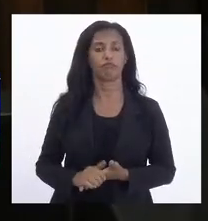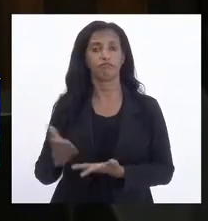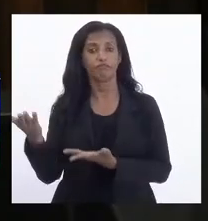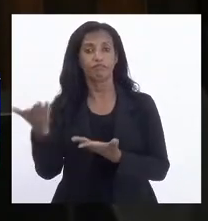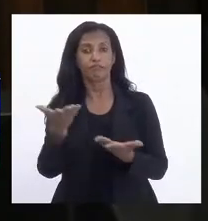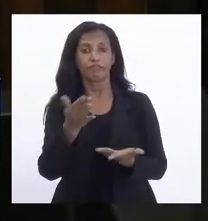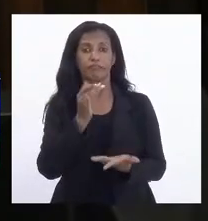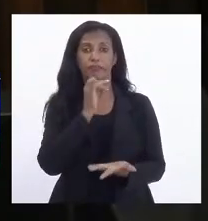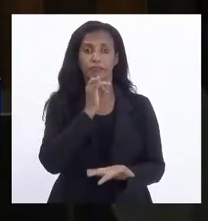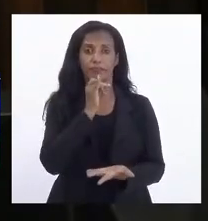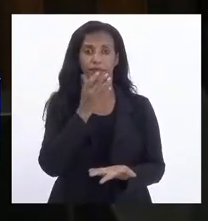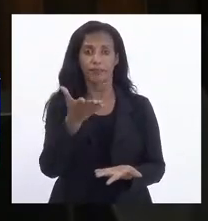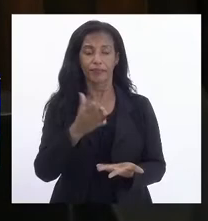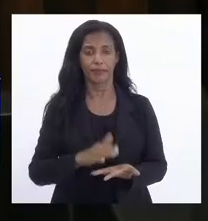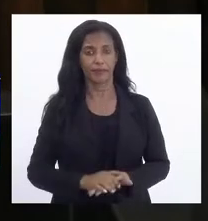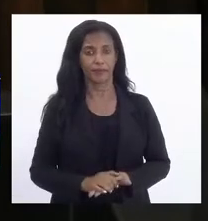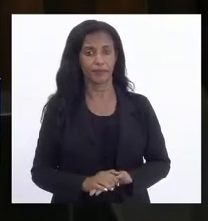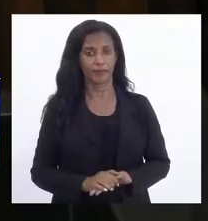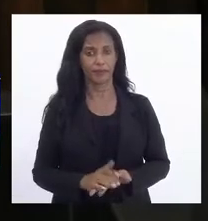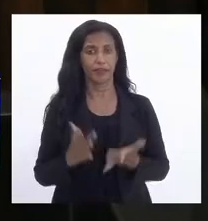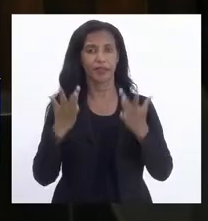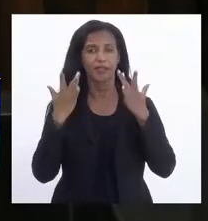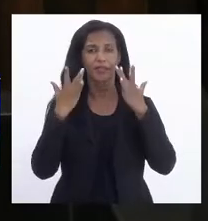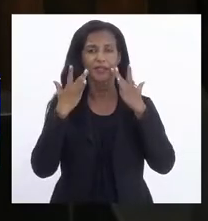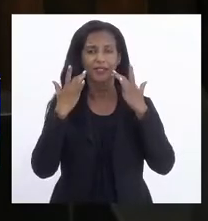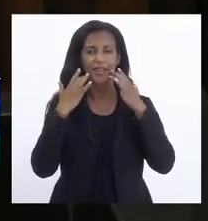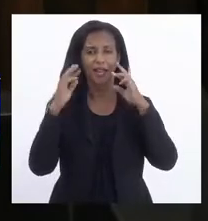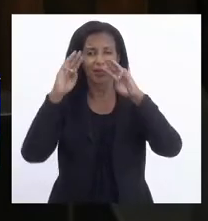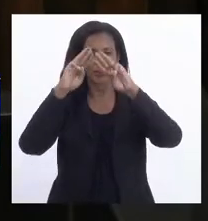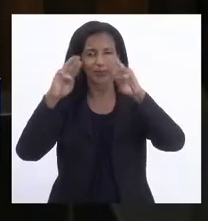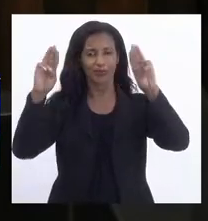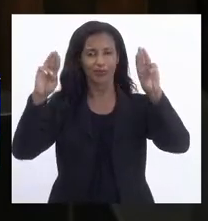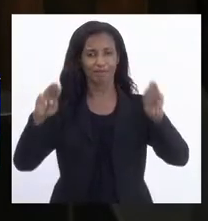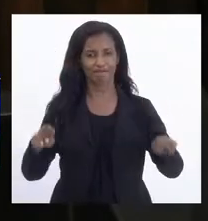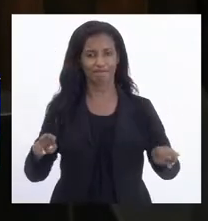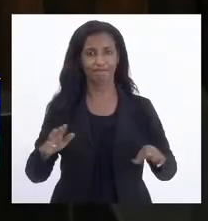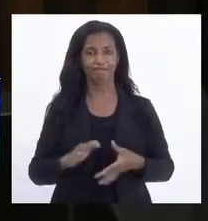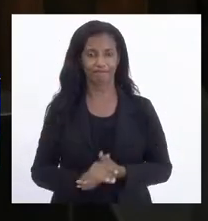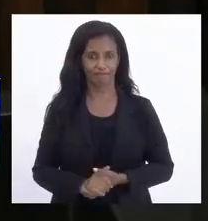o exemplo do Teatro Municipal.